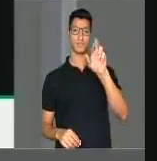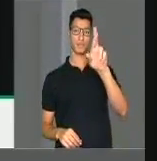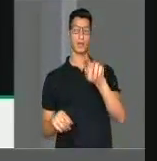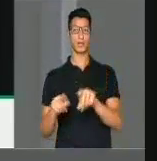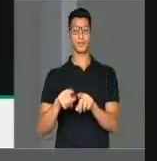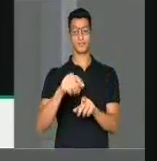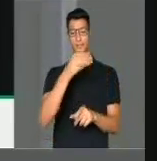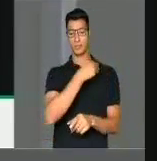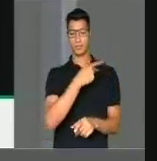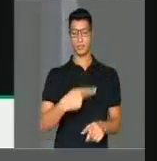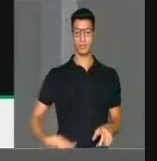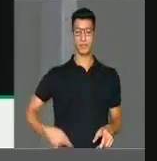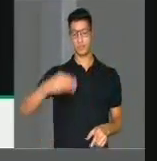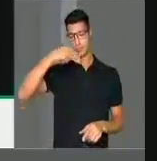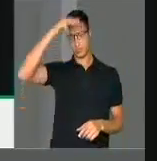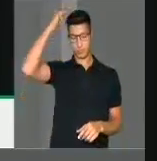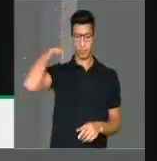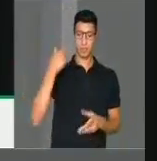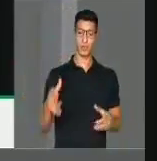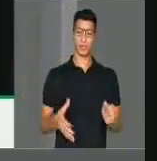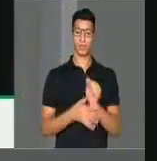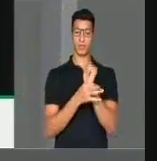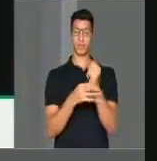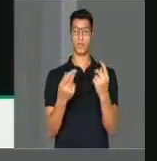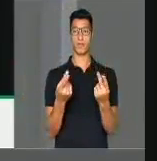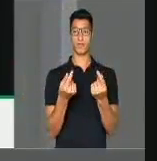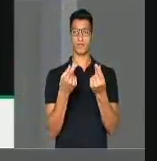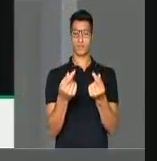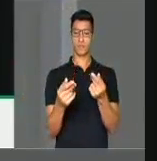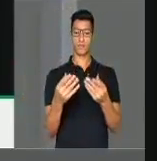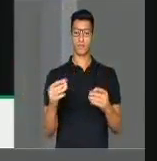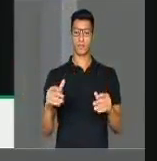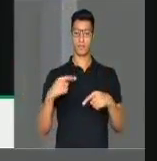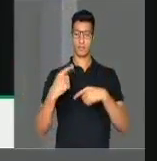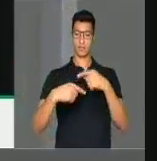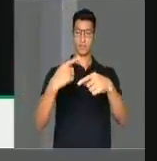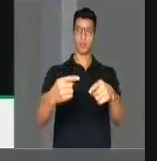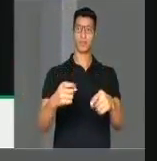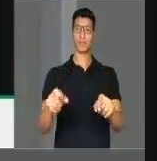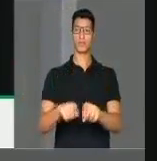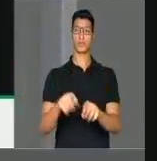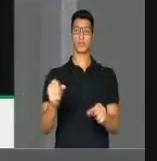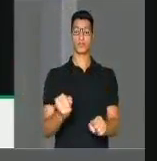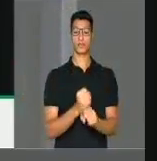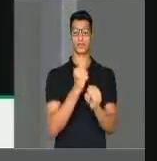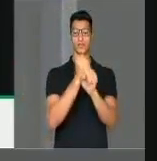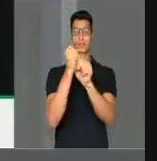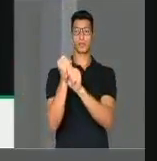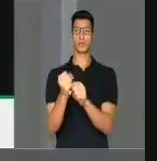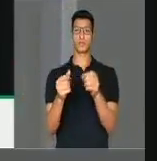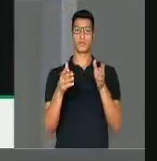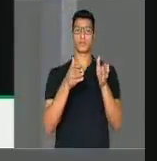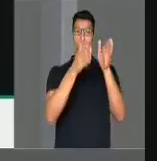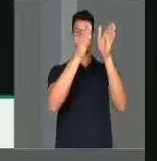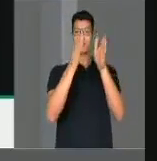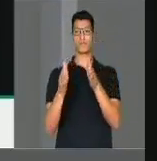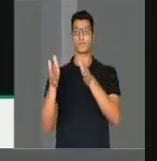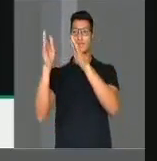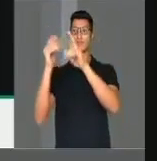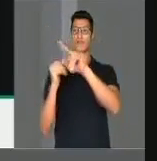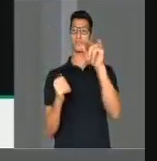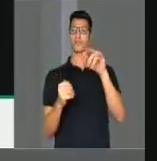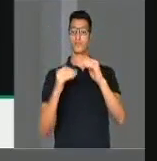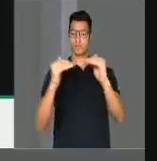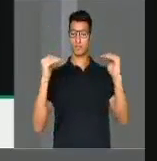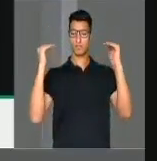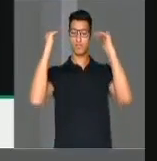através da decisão do presidente Michel Temer de garantir os recursos necessários para dar sequência e celeridade a essa obra, esses trechos também